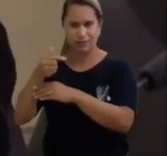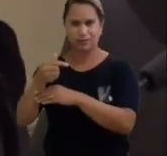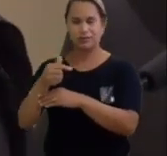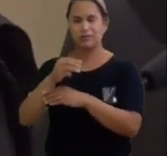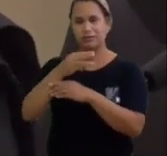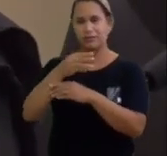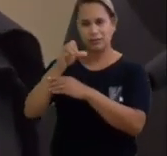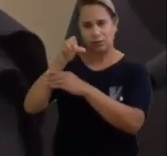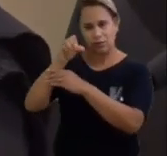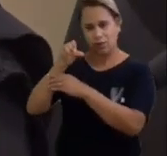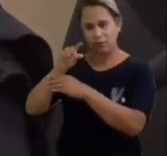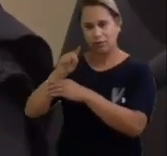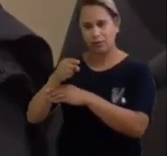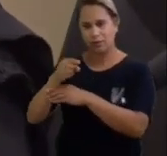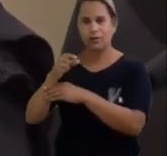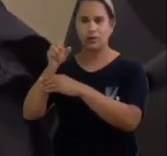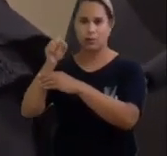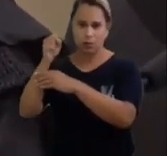esse é o ponto.